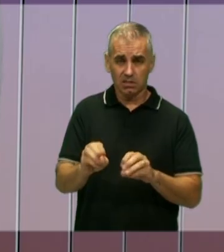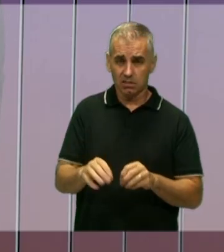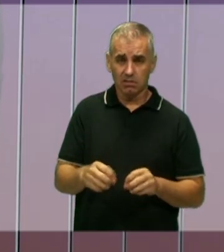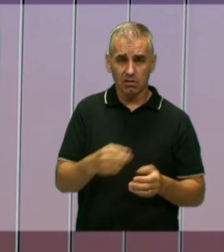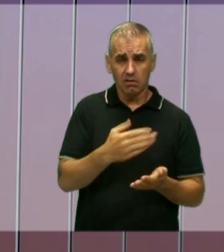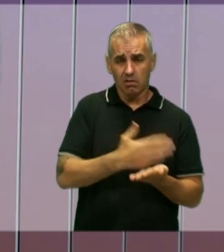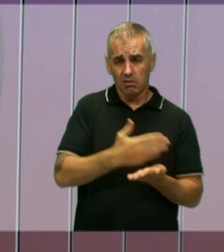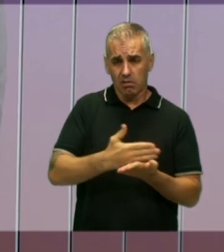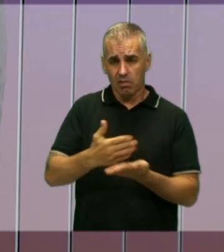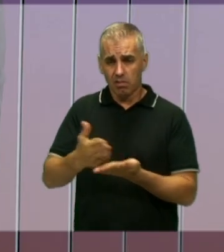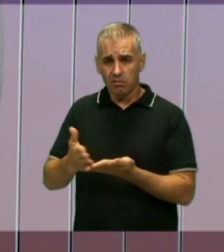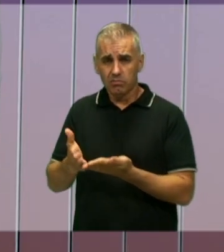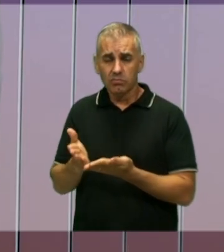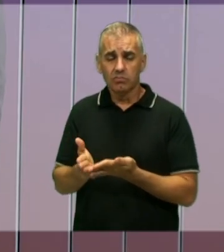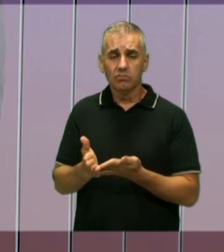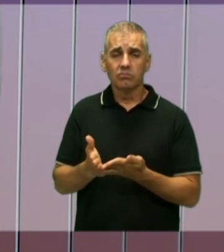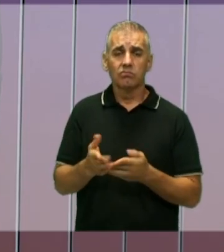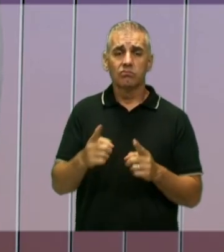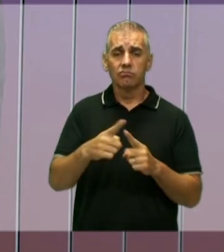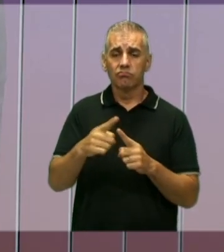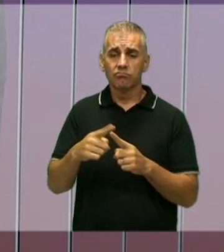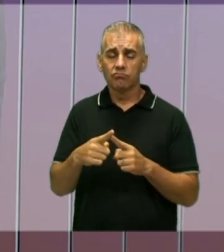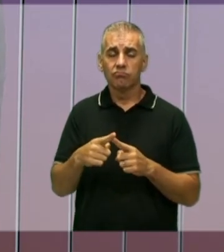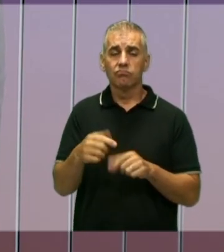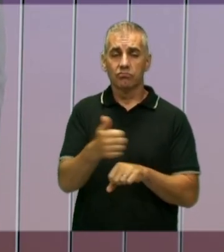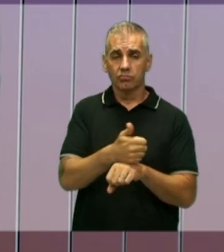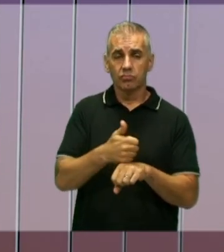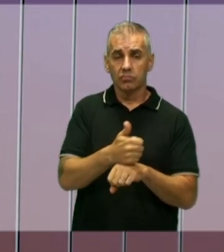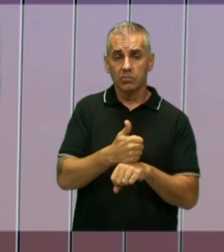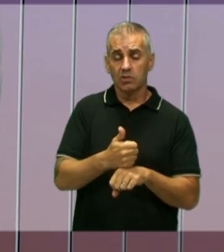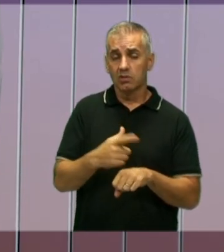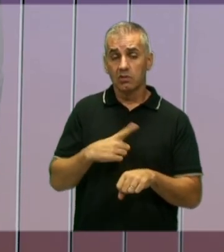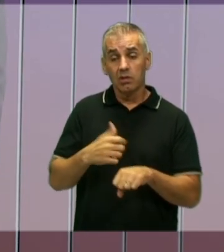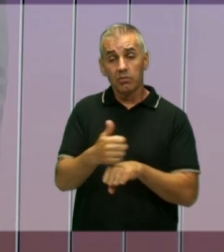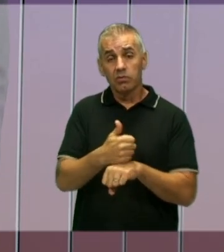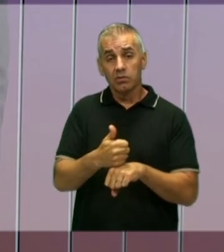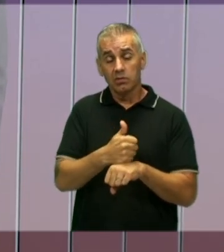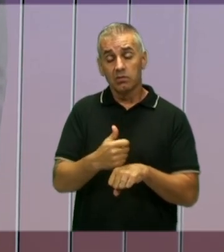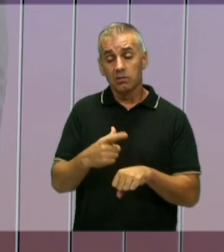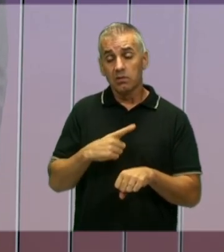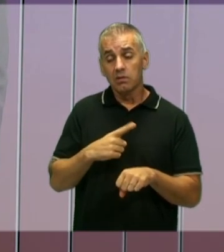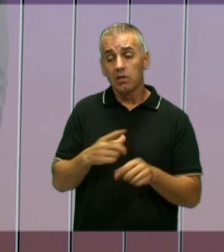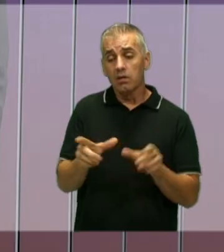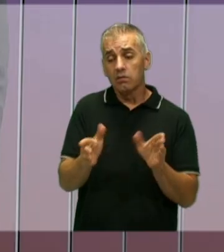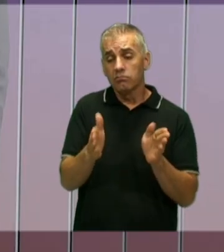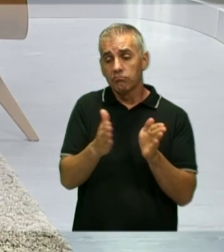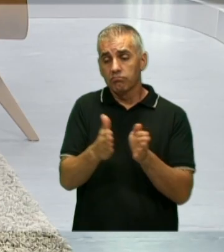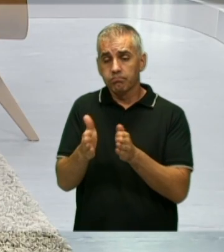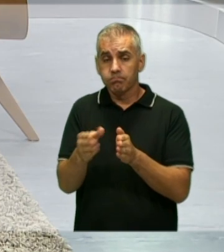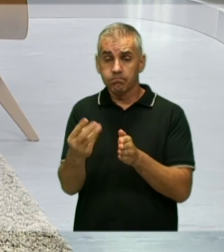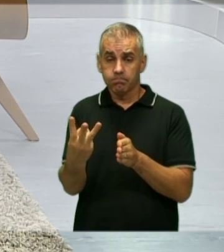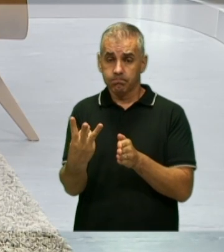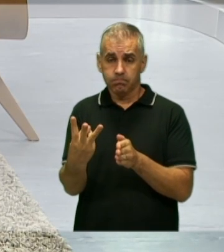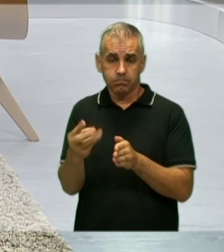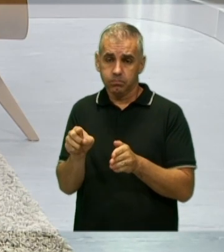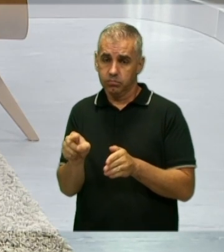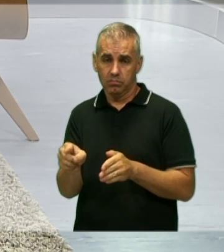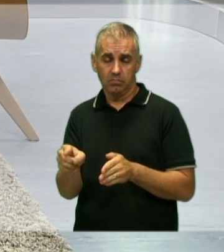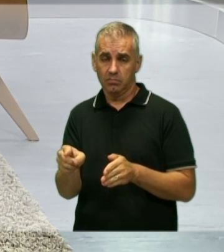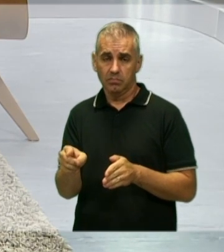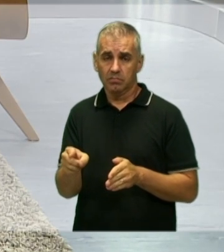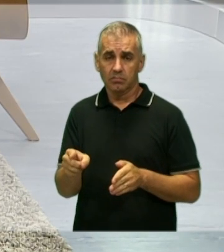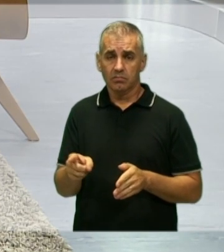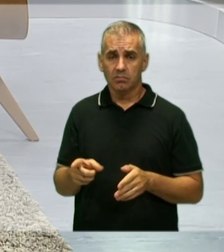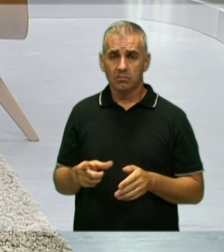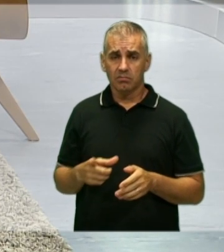vários títulos, né? E tem profissionais como esse que ganham essa fatia de salário. Não tem como, eu